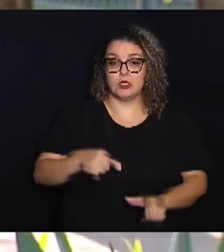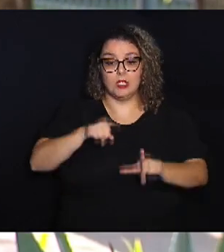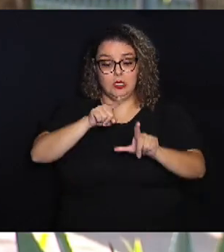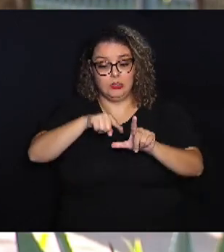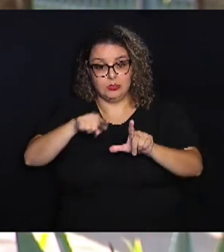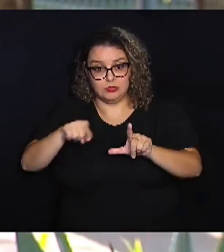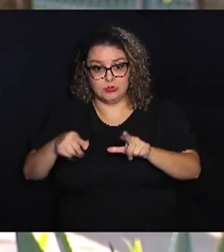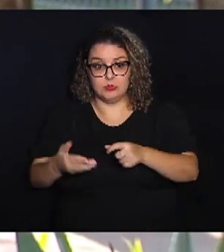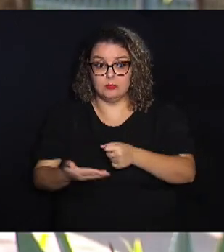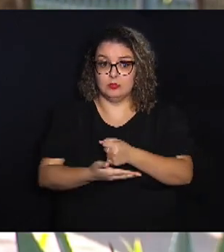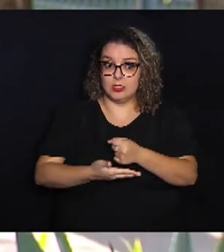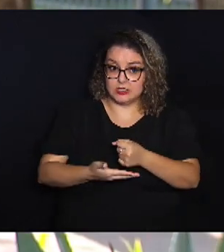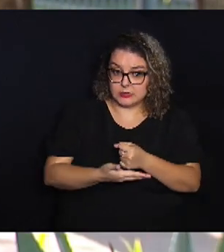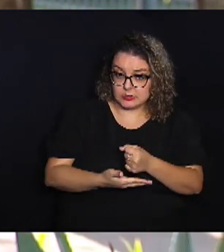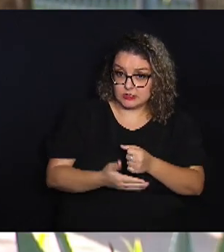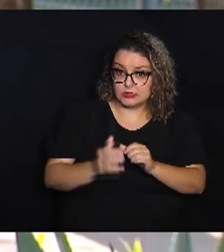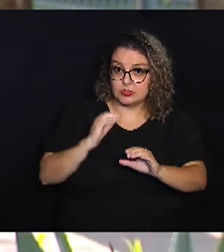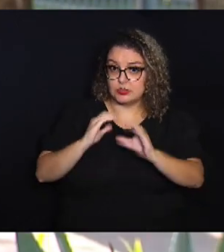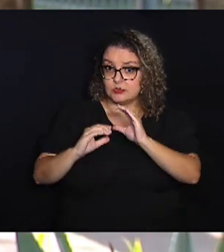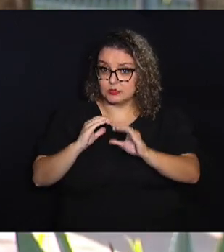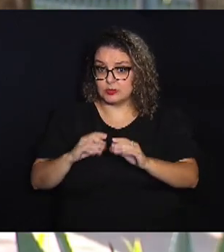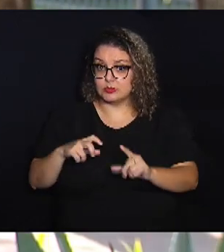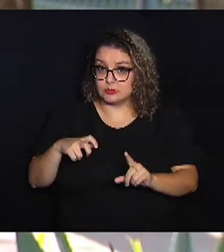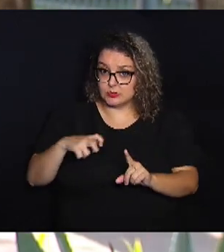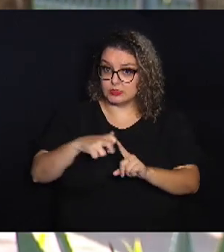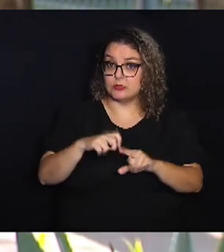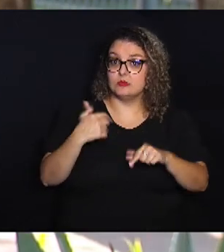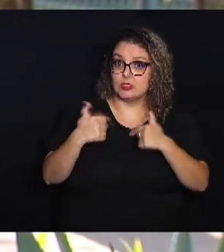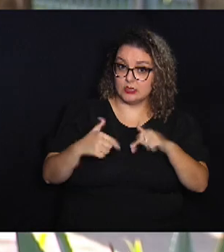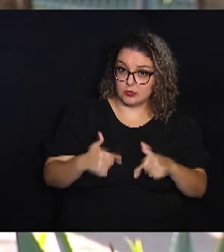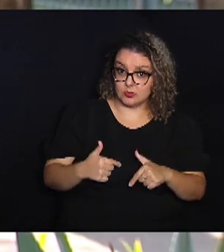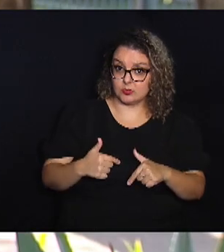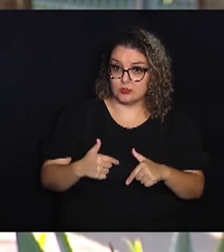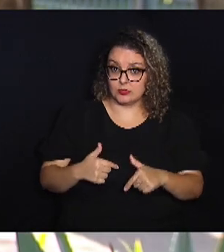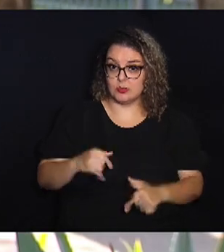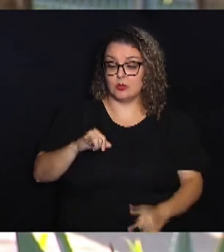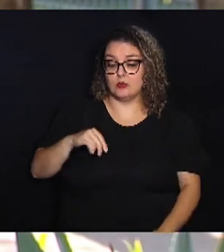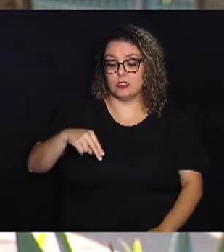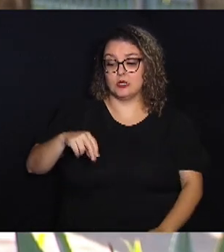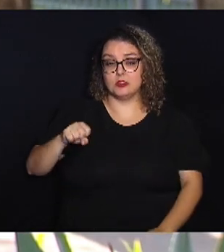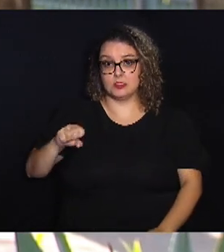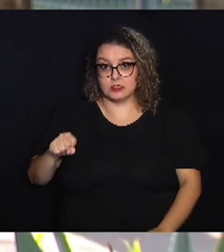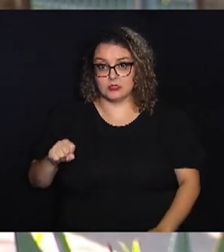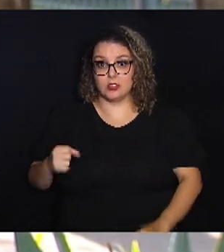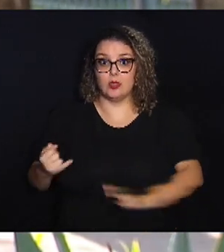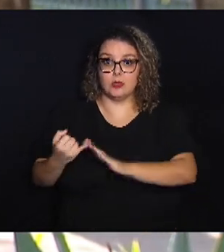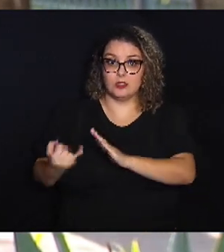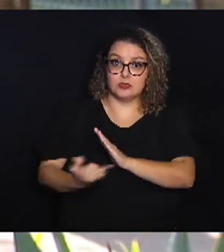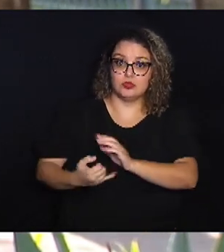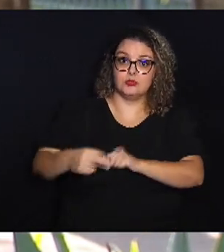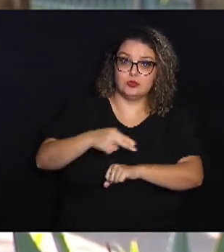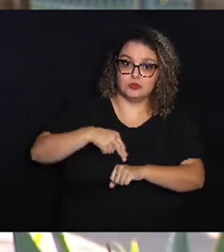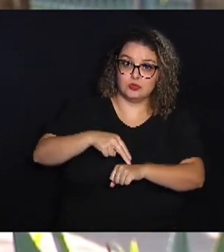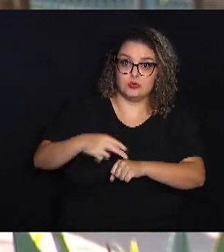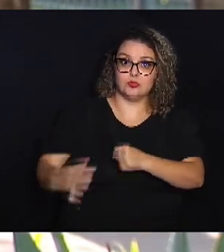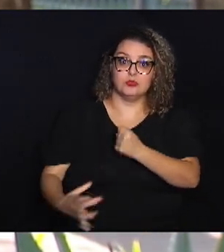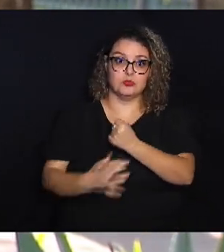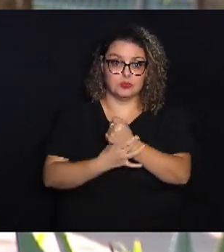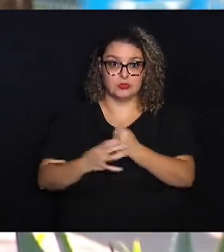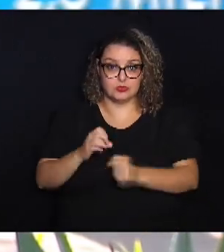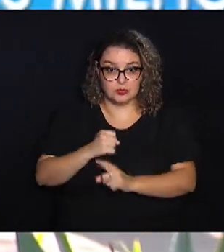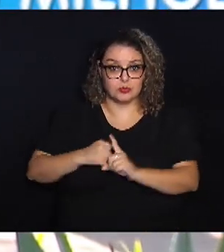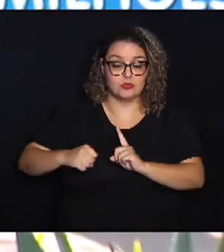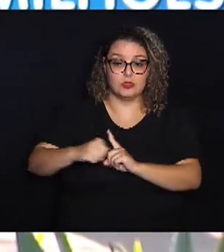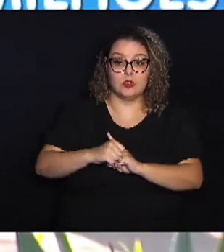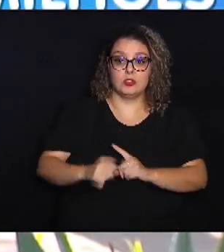estão baseadas em comunicações de acidentes de trabalho ao INSS, o Instituto Nacional do Seguro Social. E